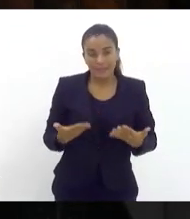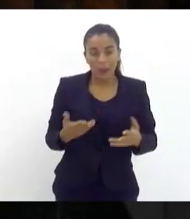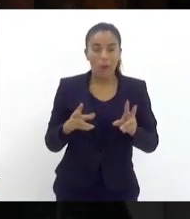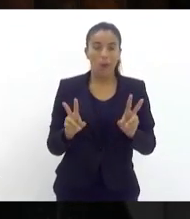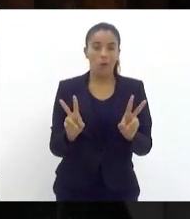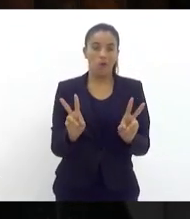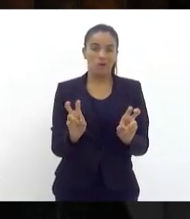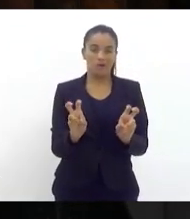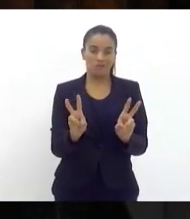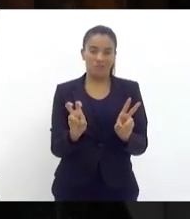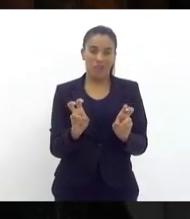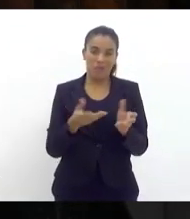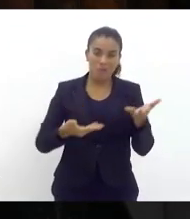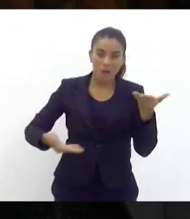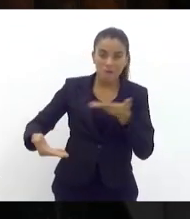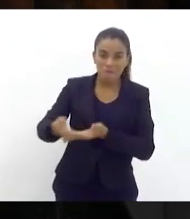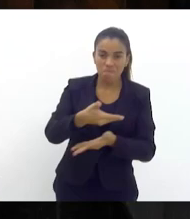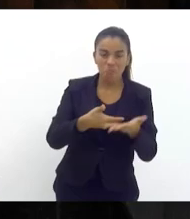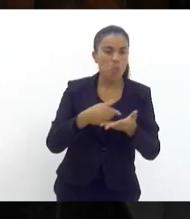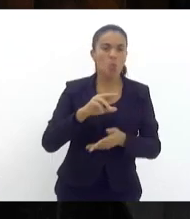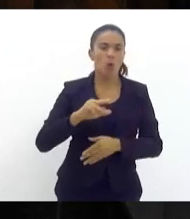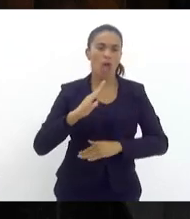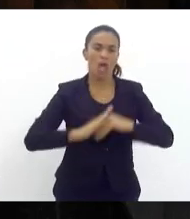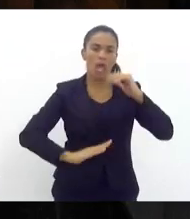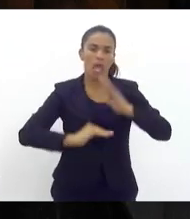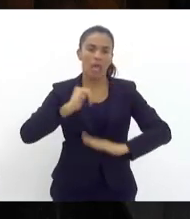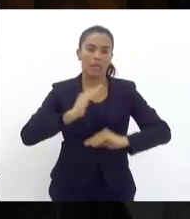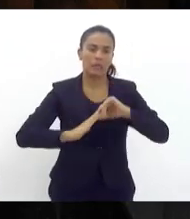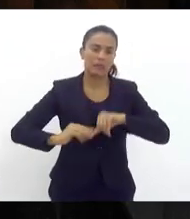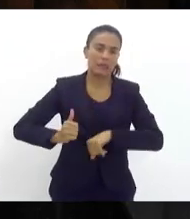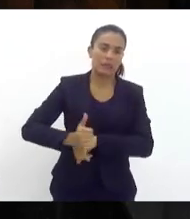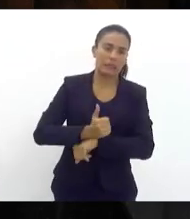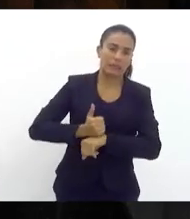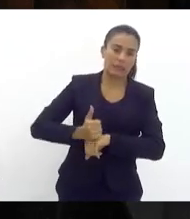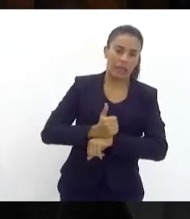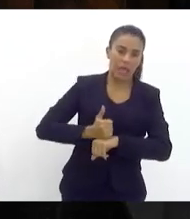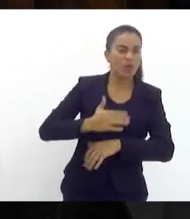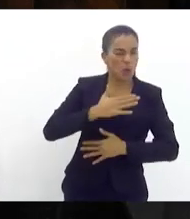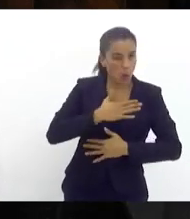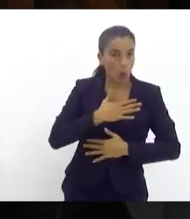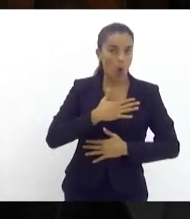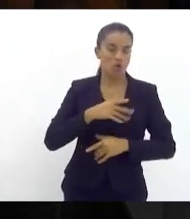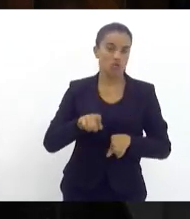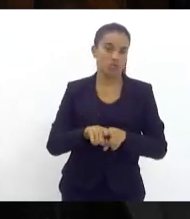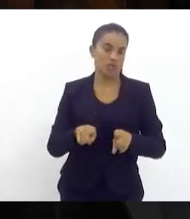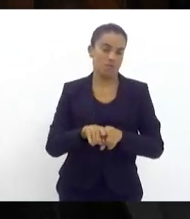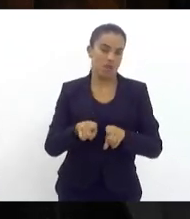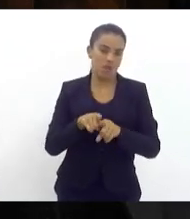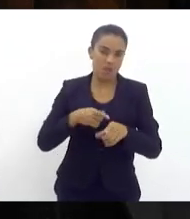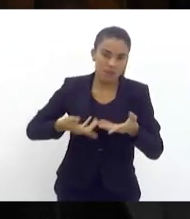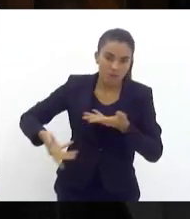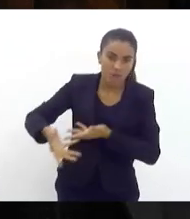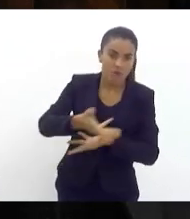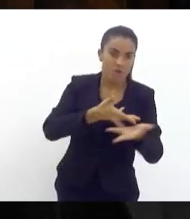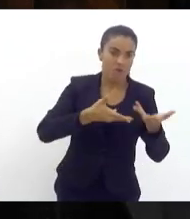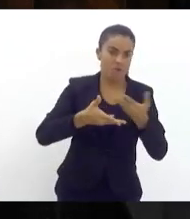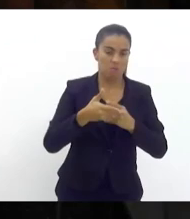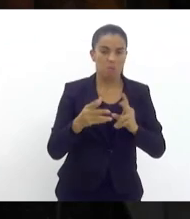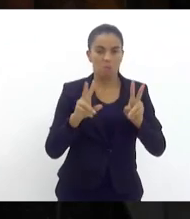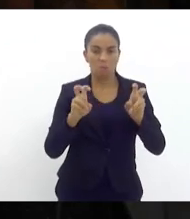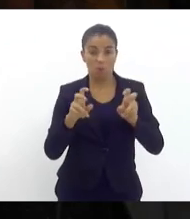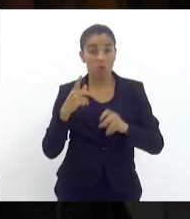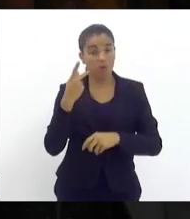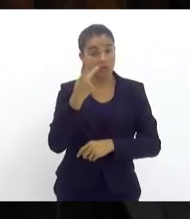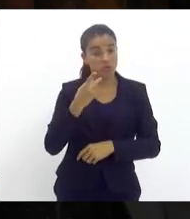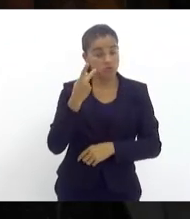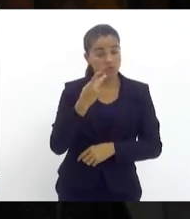esse tema e não tem uma técnico como eu costumo costuma que também trazer não tem uma política